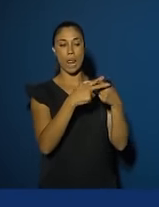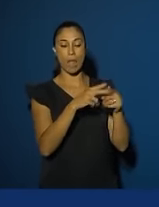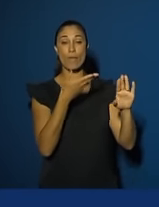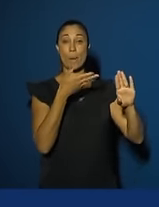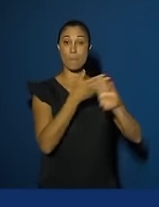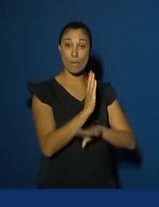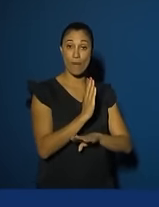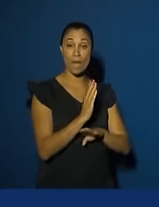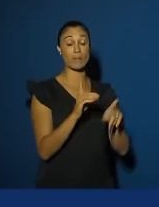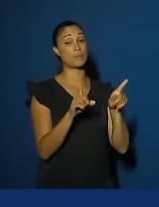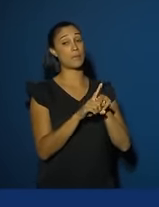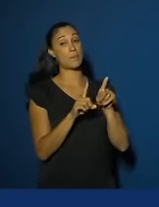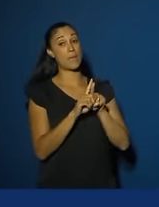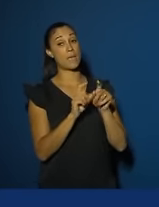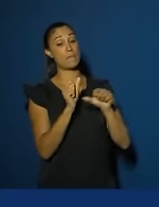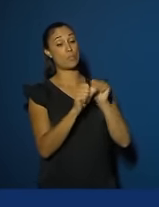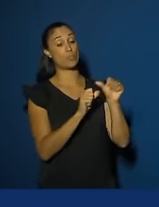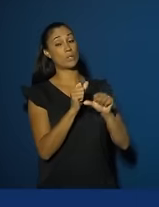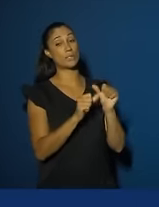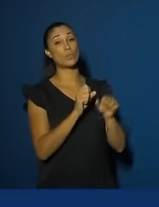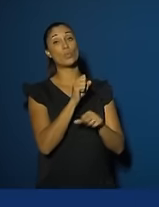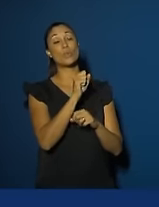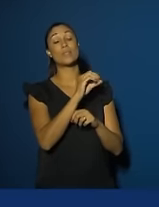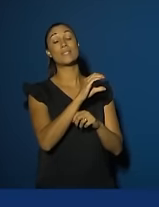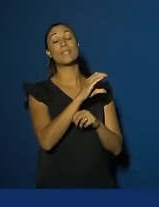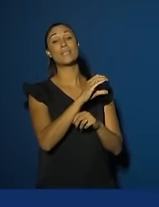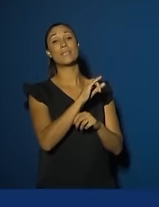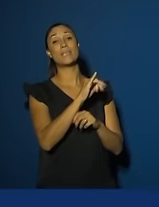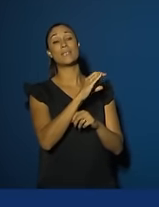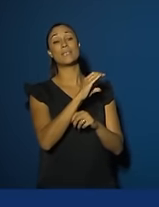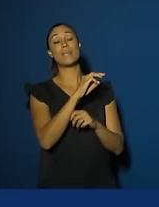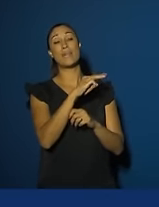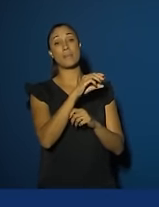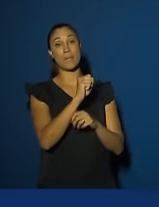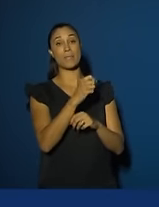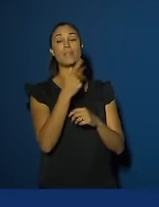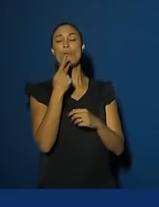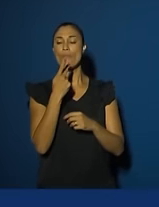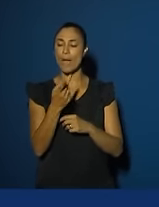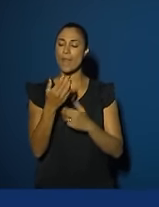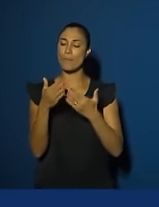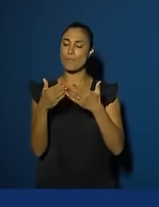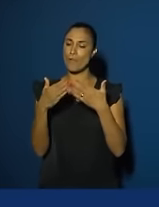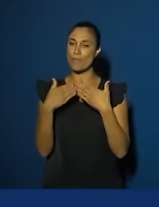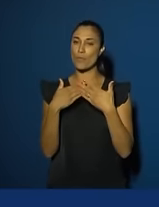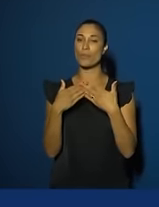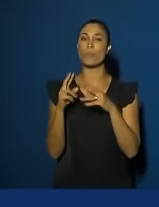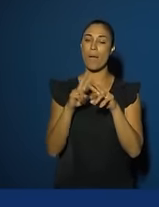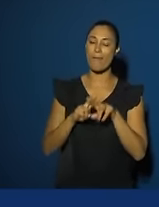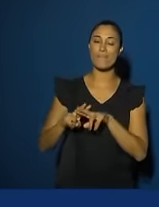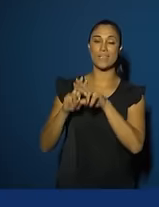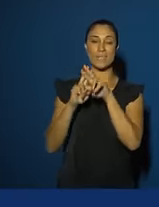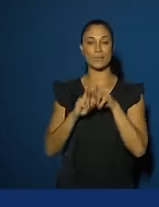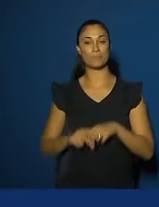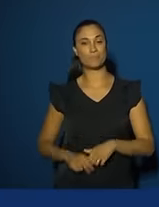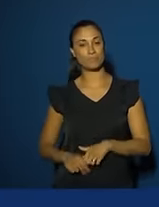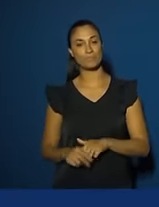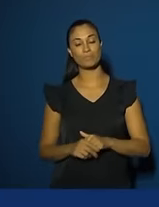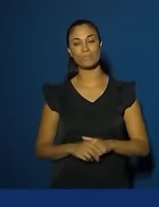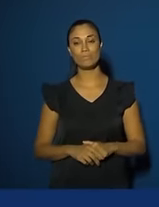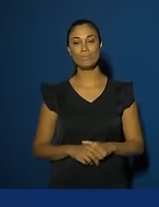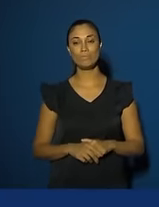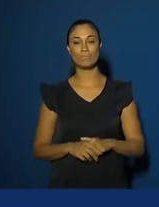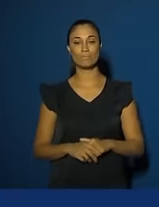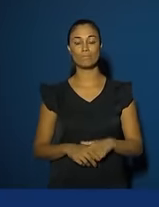aprovad em especial a reforma do ICMS Então fala um pouco aí de uma retrospectiva de 2023